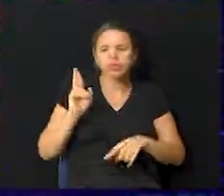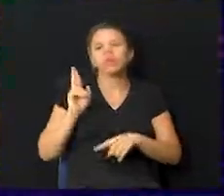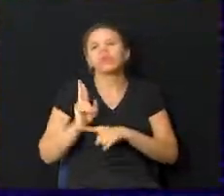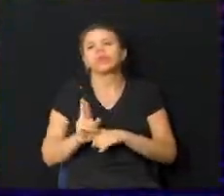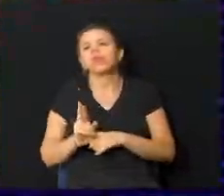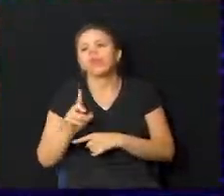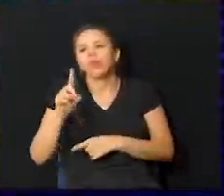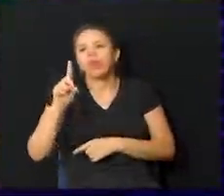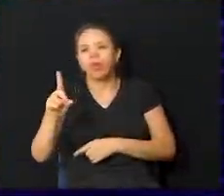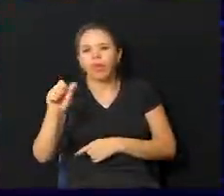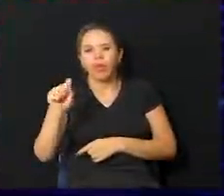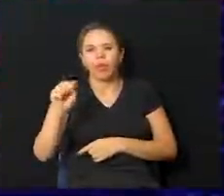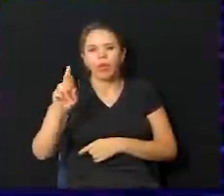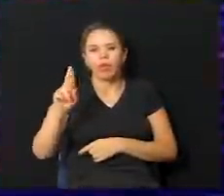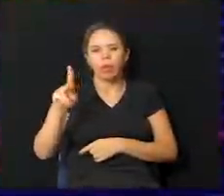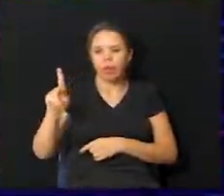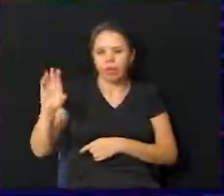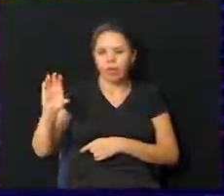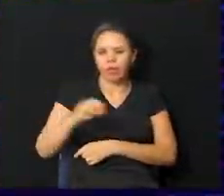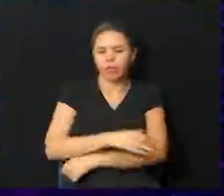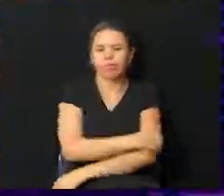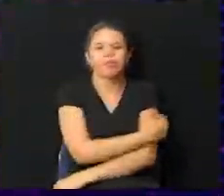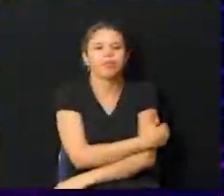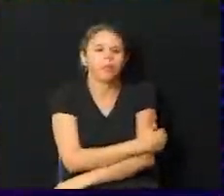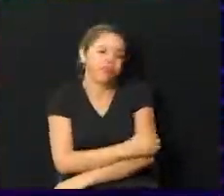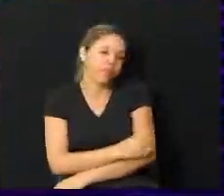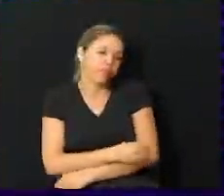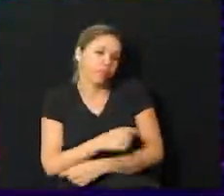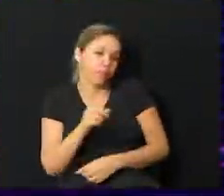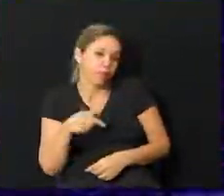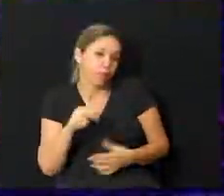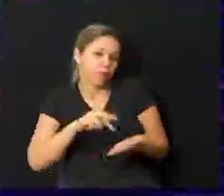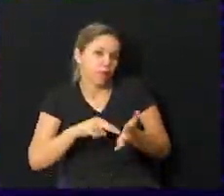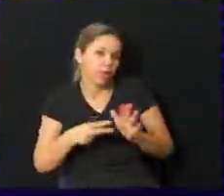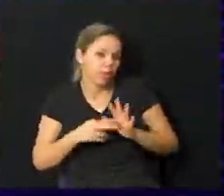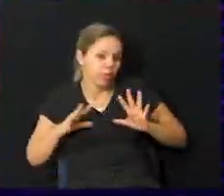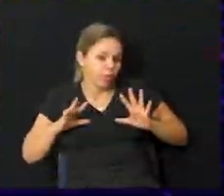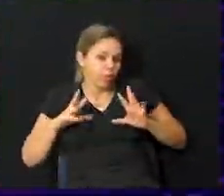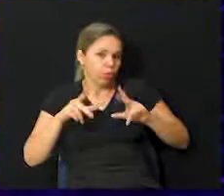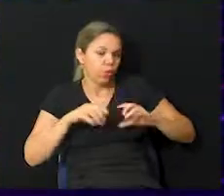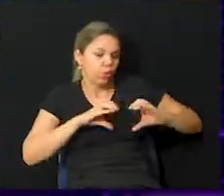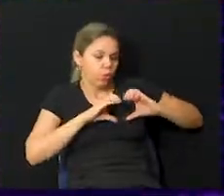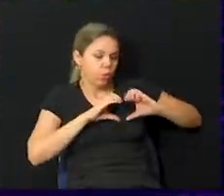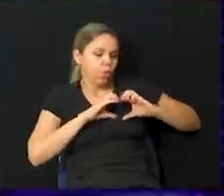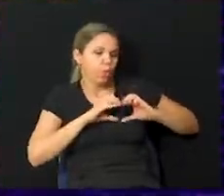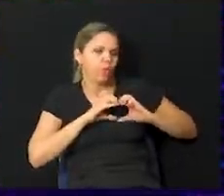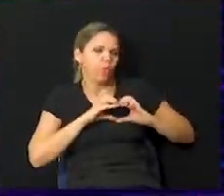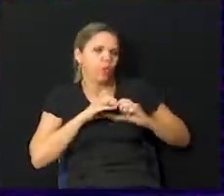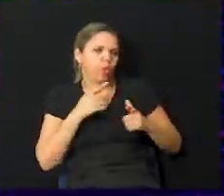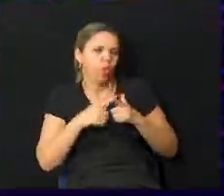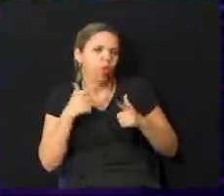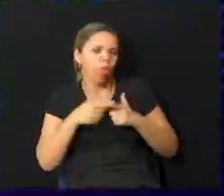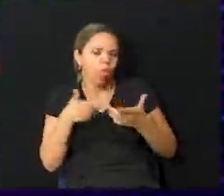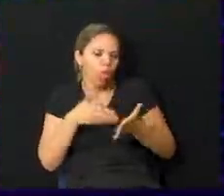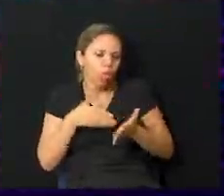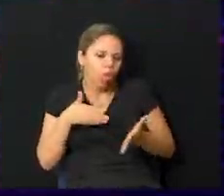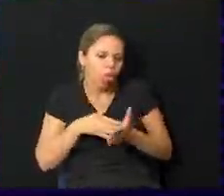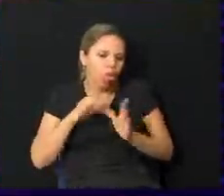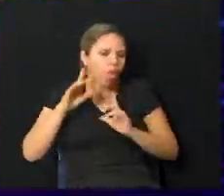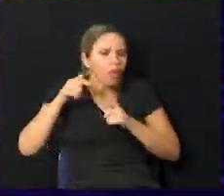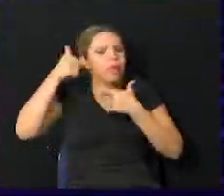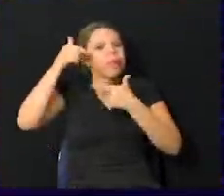representa a parte antagônica da história, né? Ele representa todos os amores mal sucedidos dessa